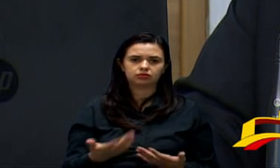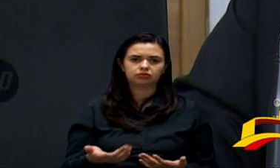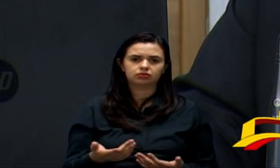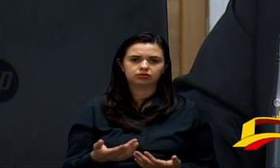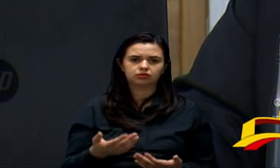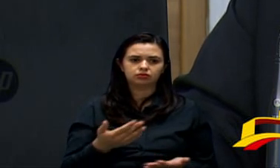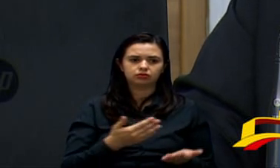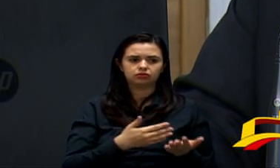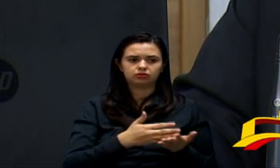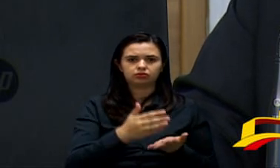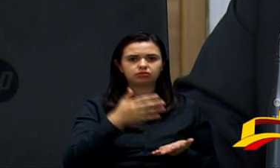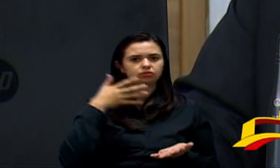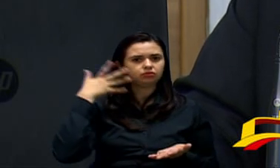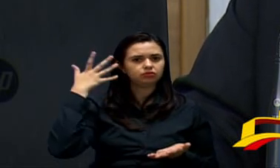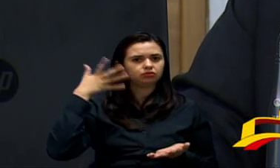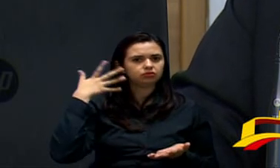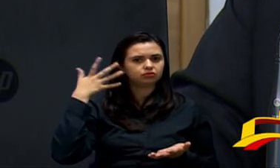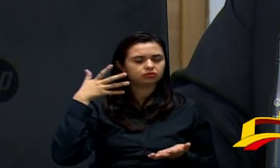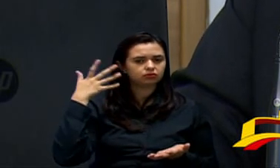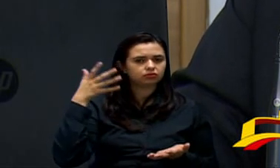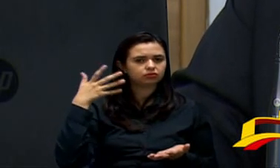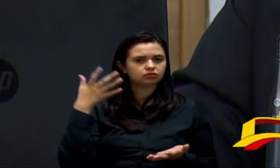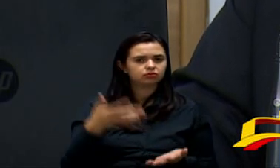palestra da indígena Sônia